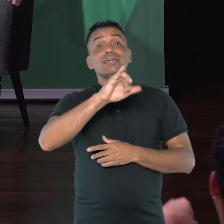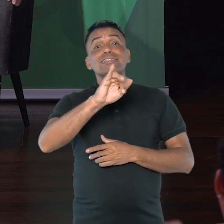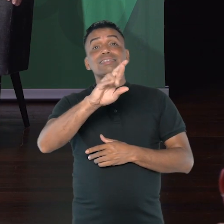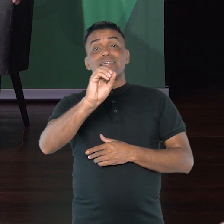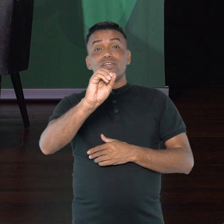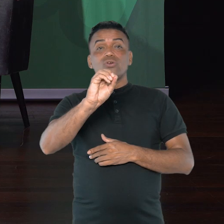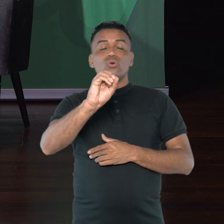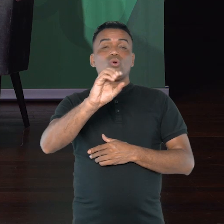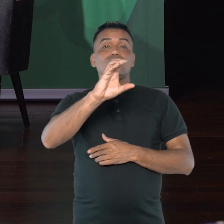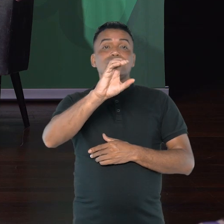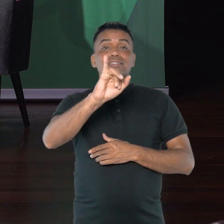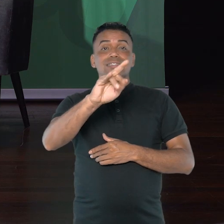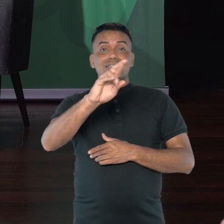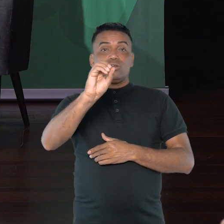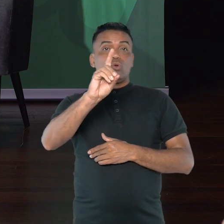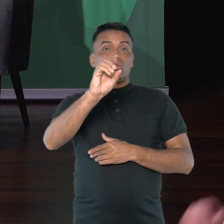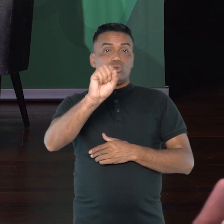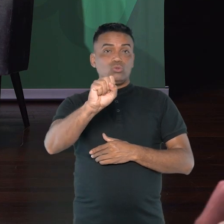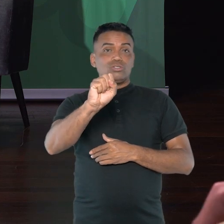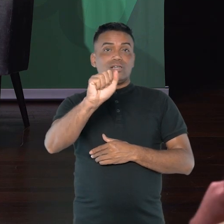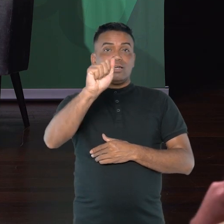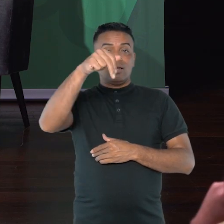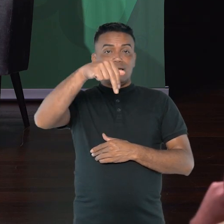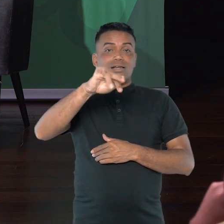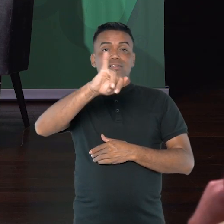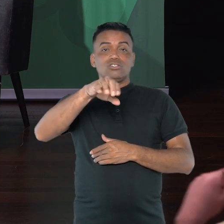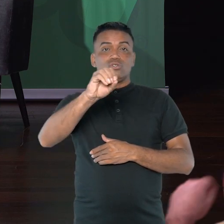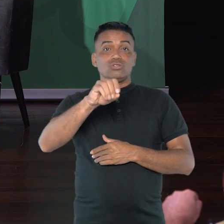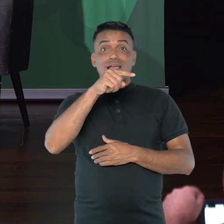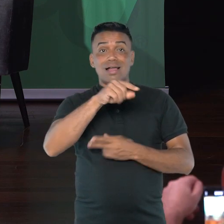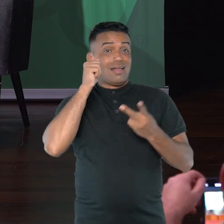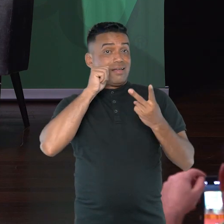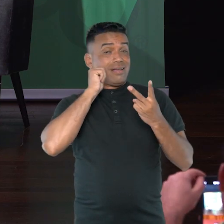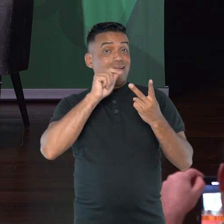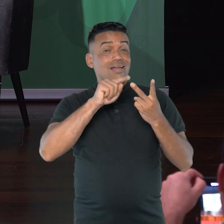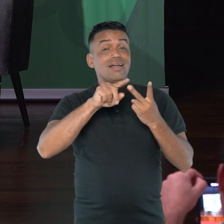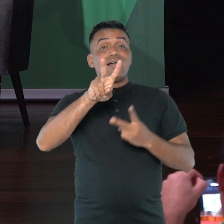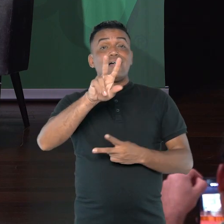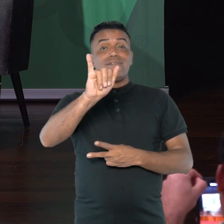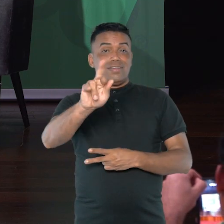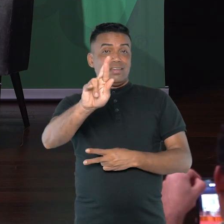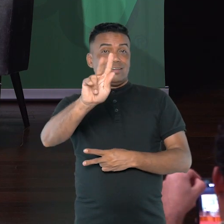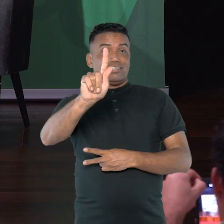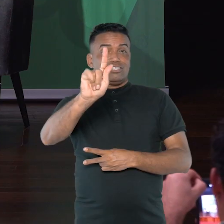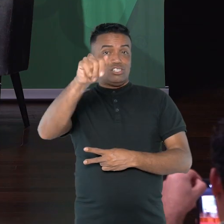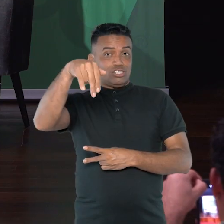Belmiro. Isso, a própria Virgínia não se tocou, assim, então eu tive que incluir nessa edição, essa referência, porque